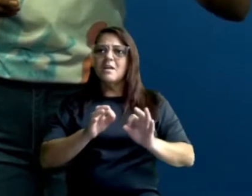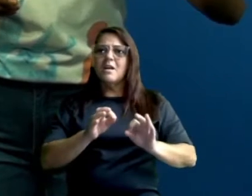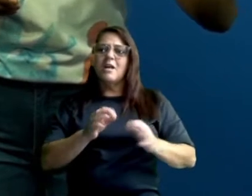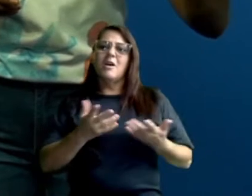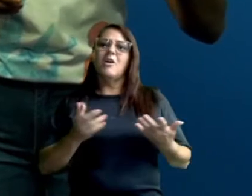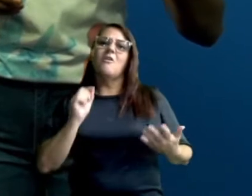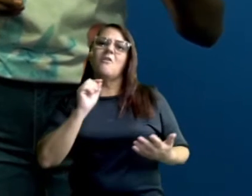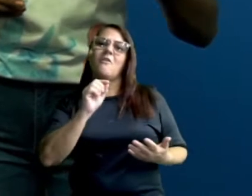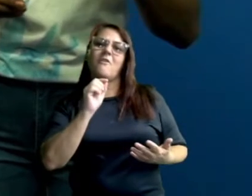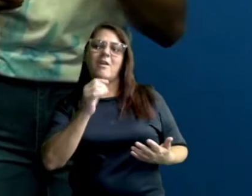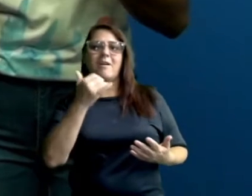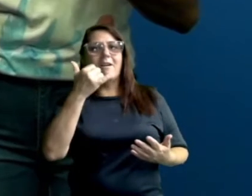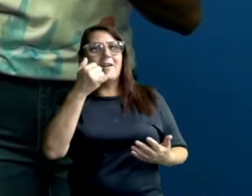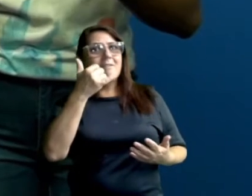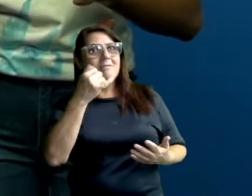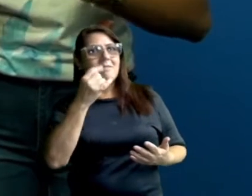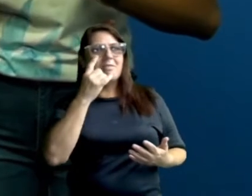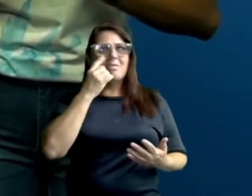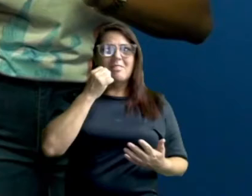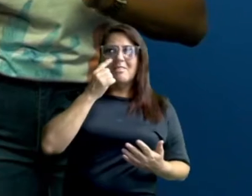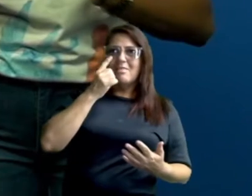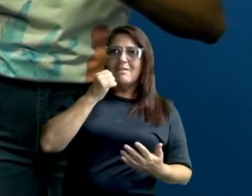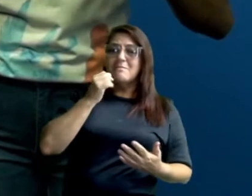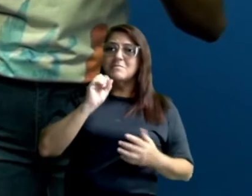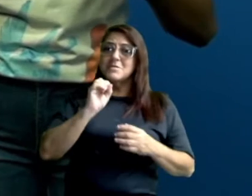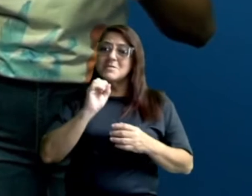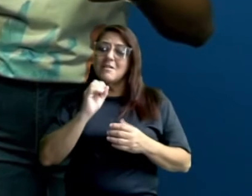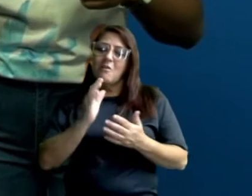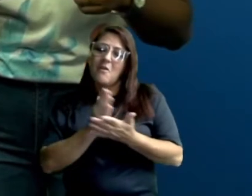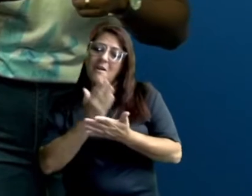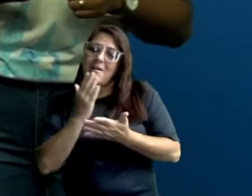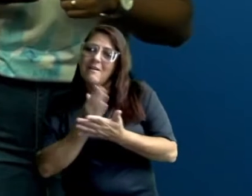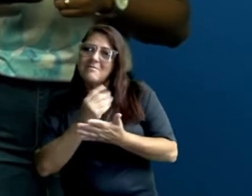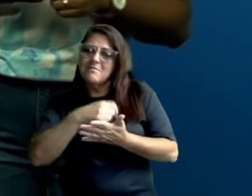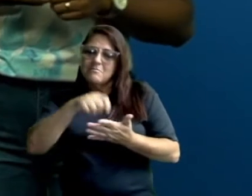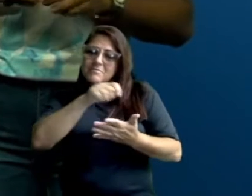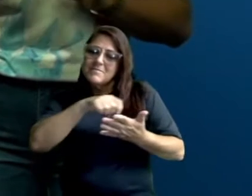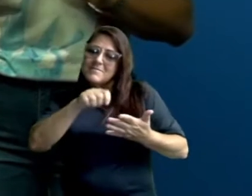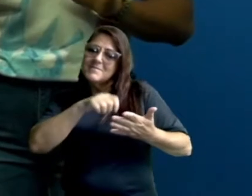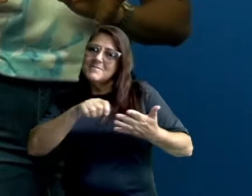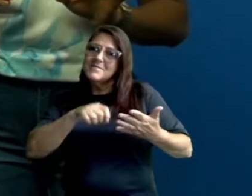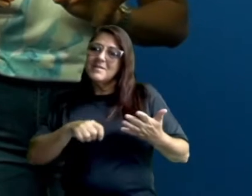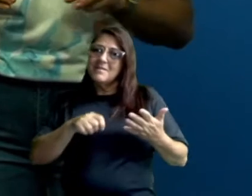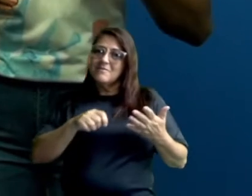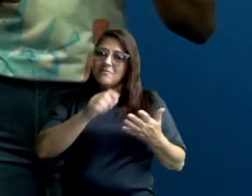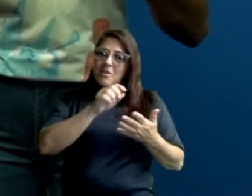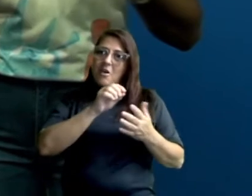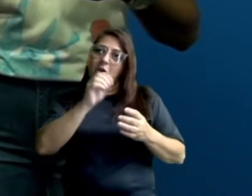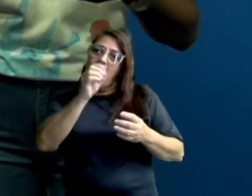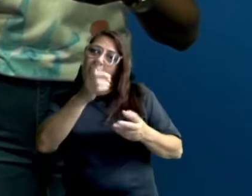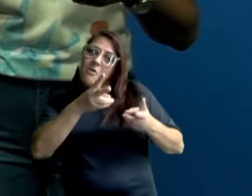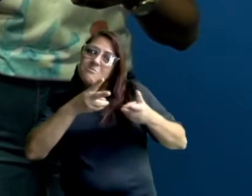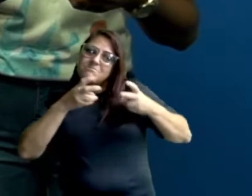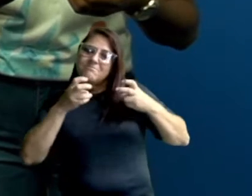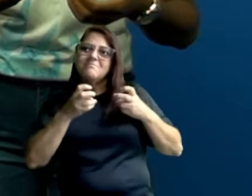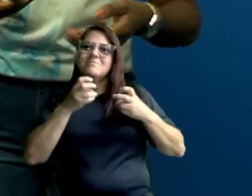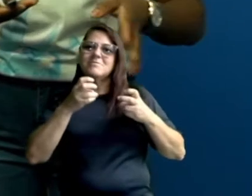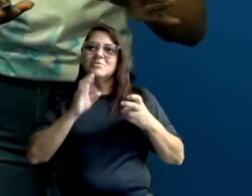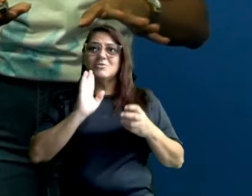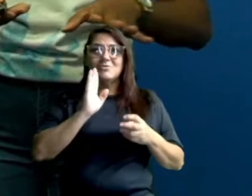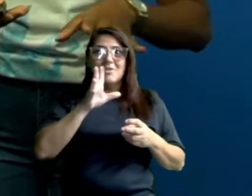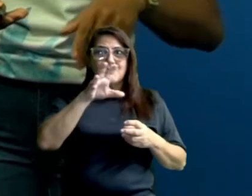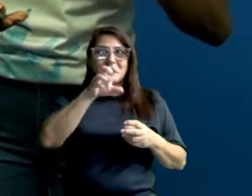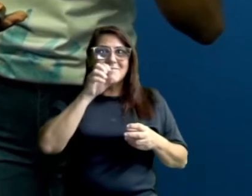quê? Com a caneta ou lápis e aquele caderninho para fazer anotações. E aí, já estão com esse